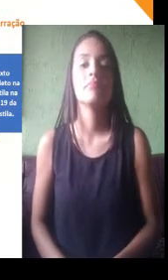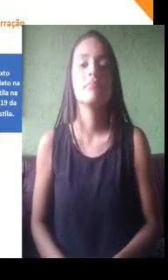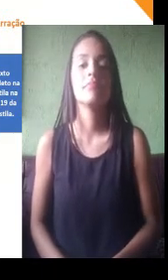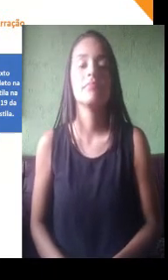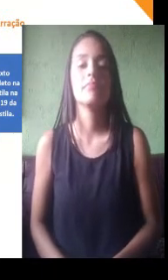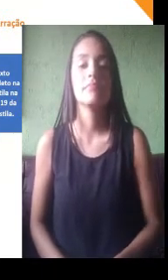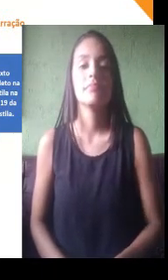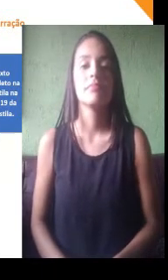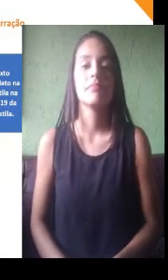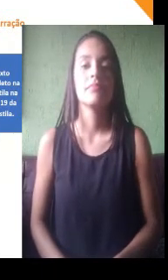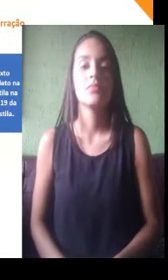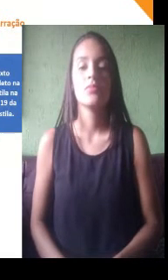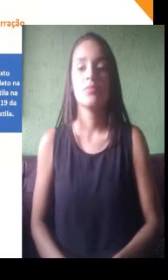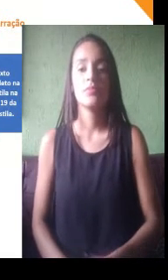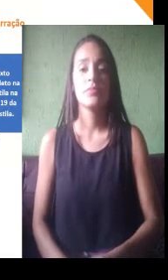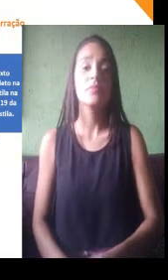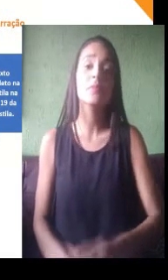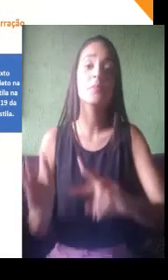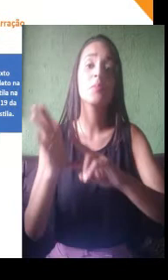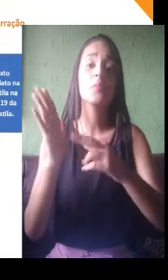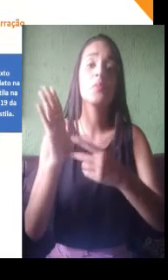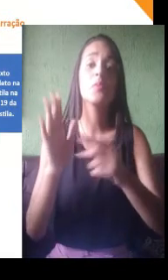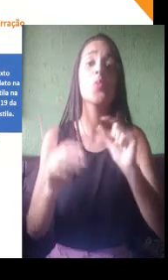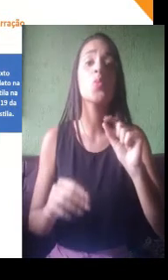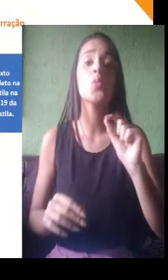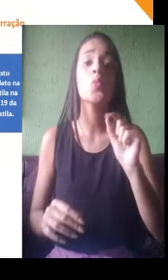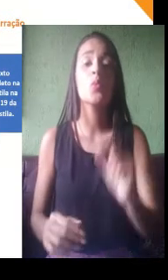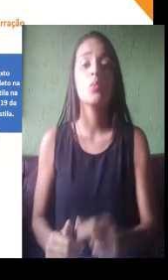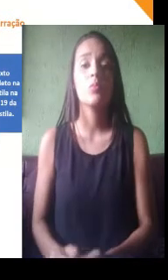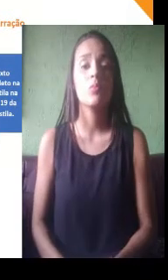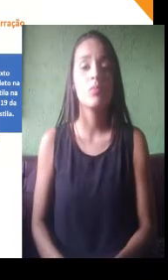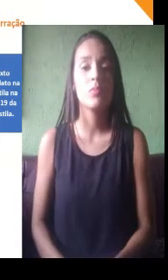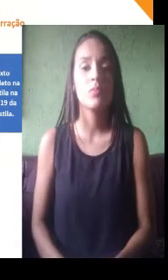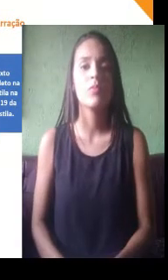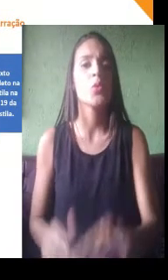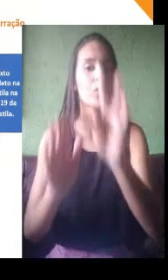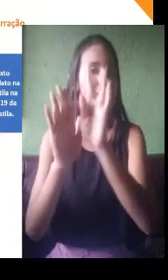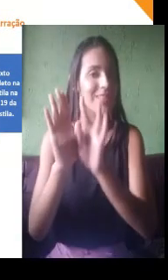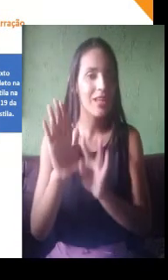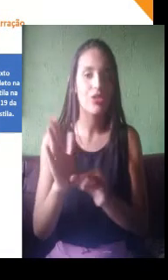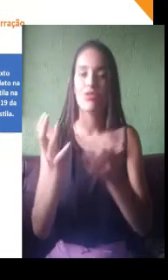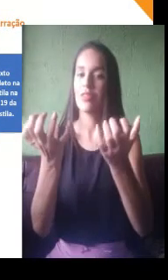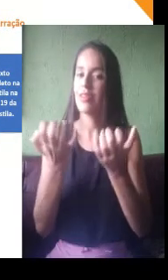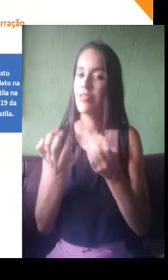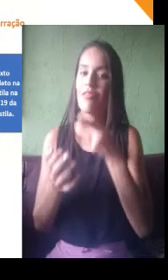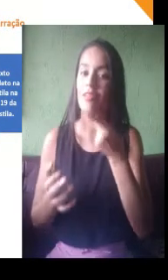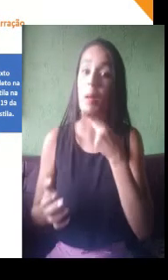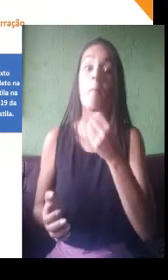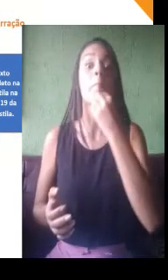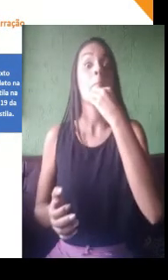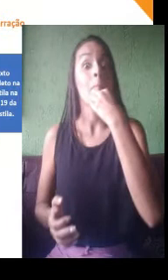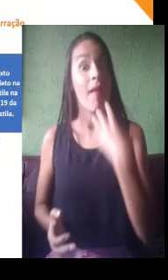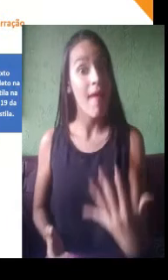Defesa de Galvão. O texto, ele já induz pra gente uma argumentação, né? Que ele já fala assim, Em Defesa de Galvão Bueno.